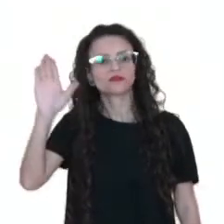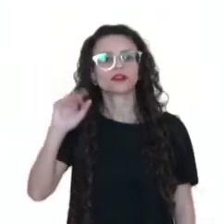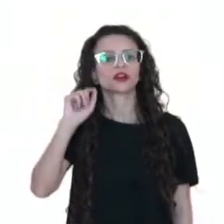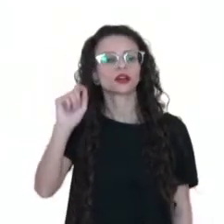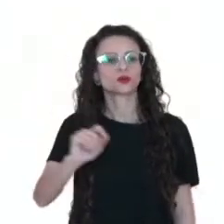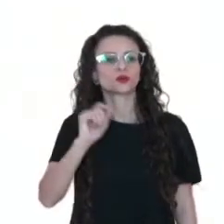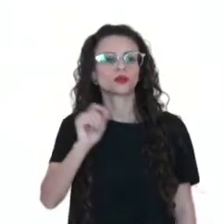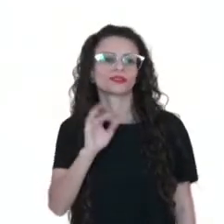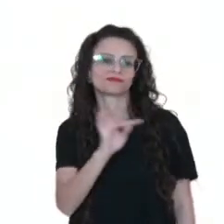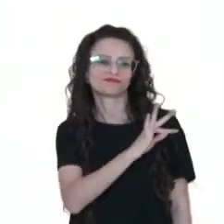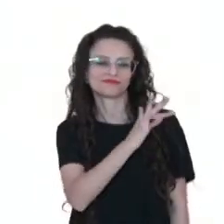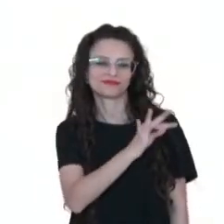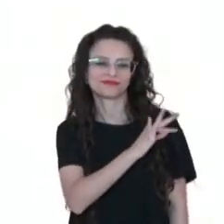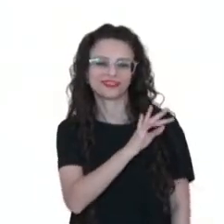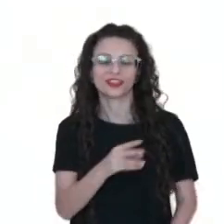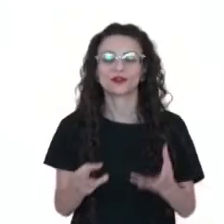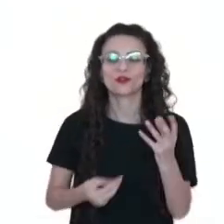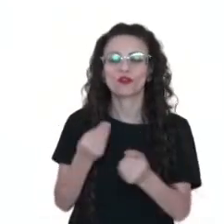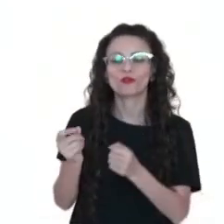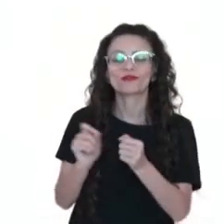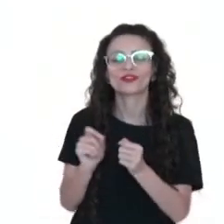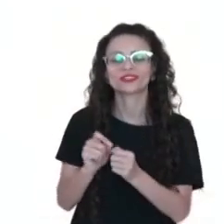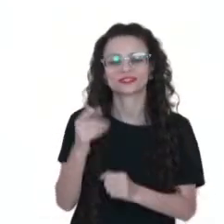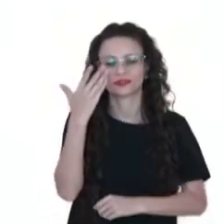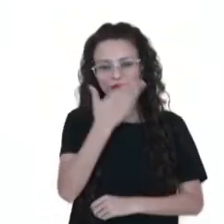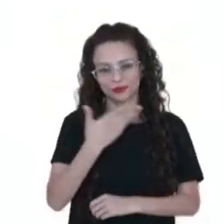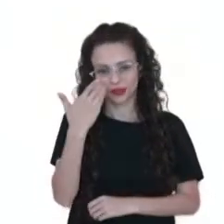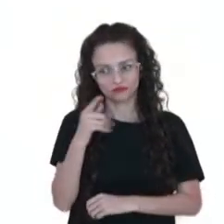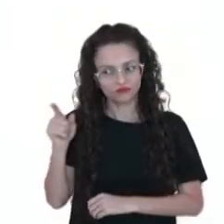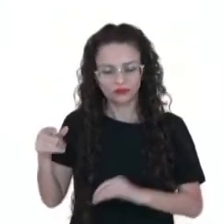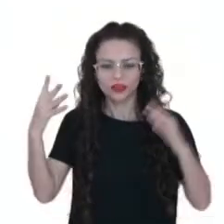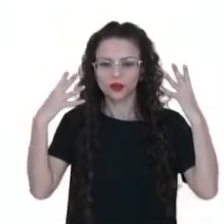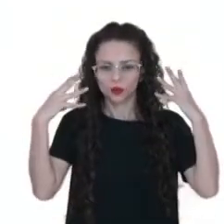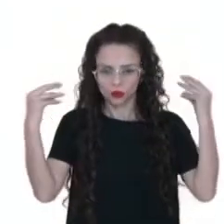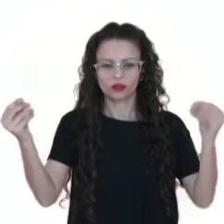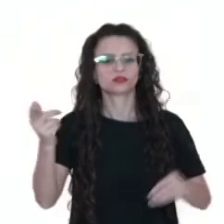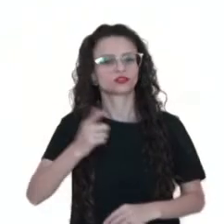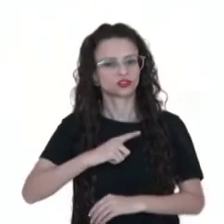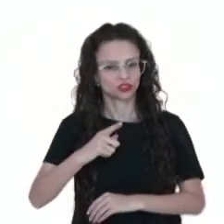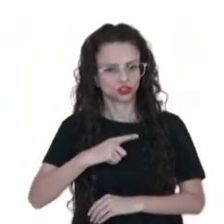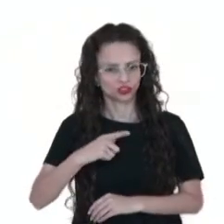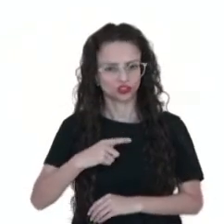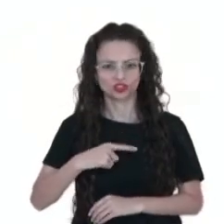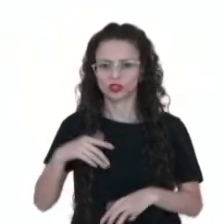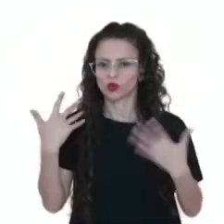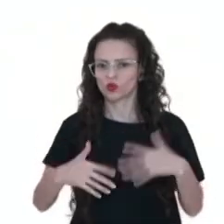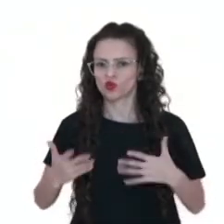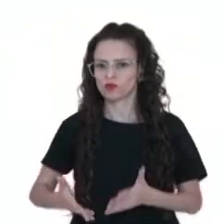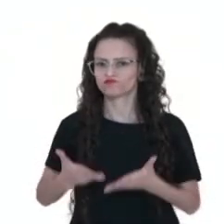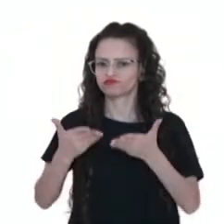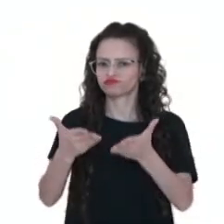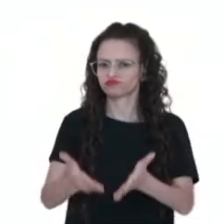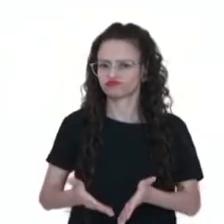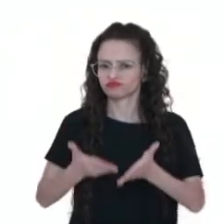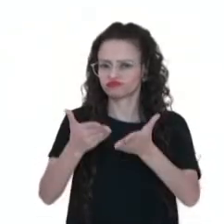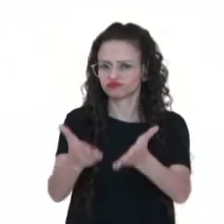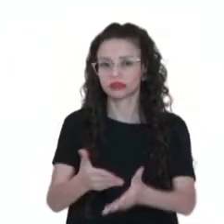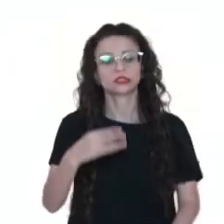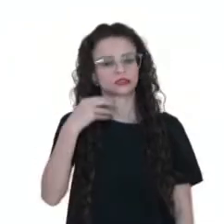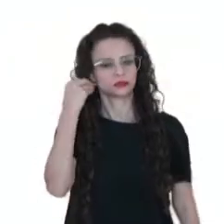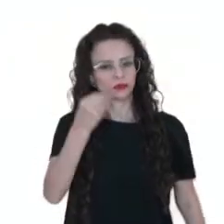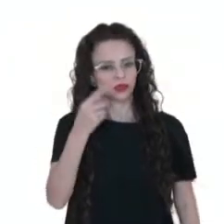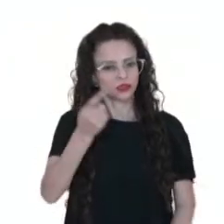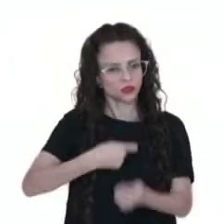as técnicas de produção do açúcar. Como os holandeses possuíam uma grande frota naval e experiência